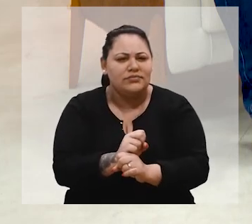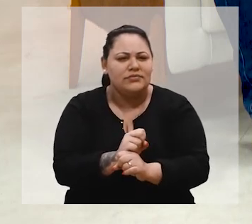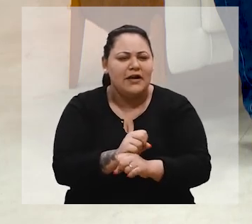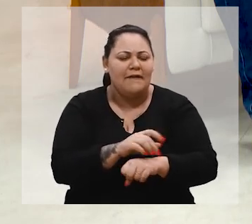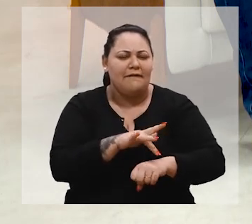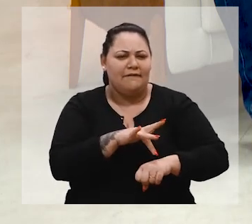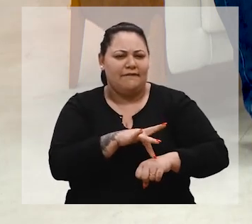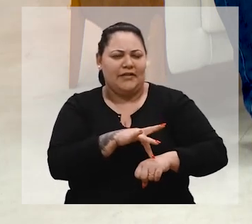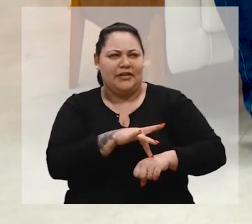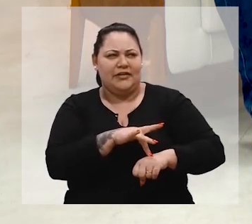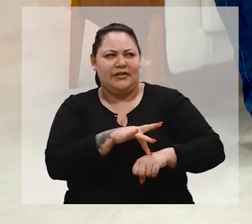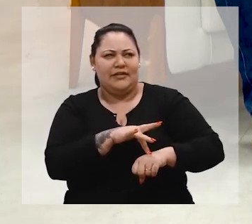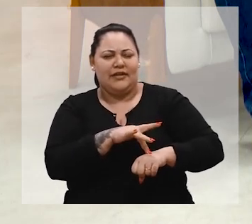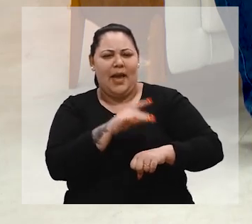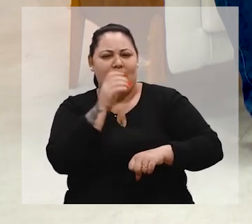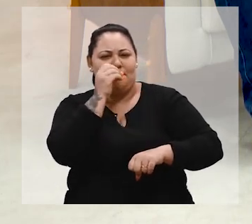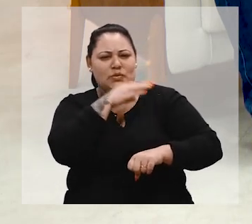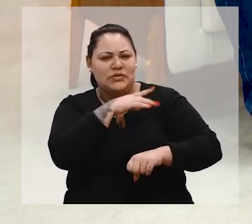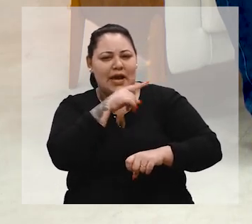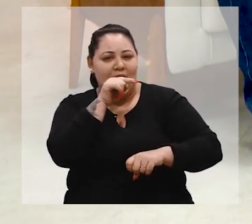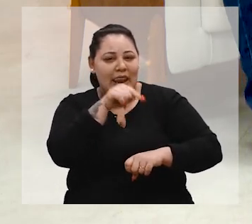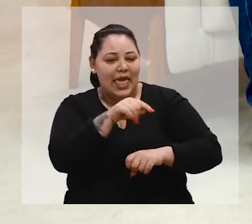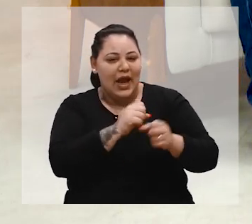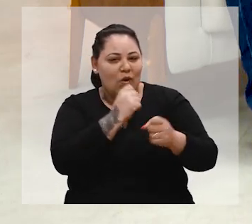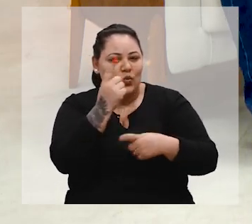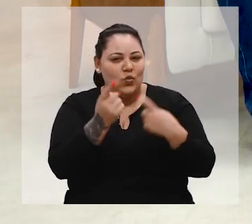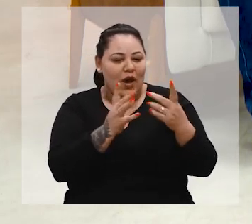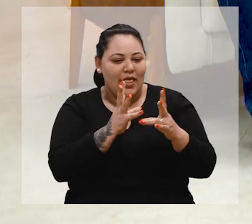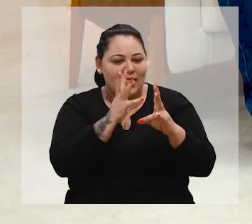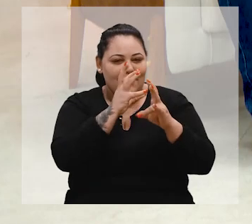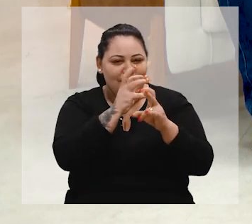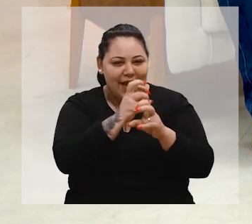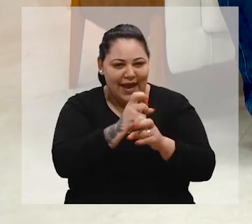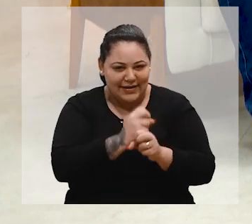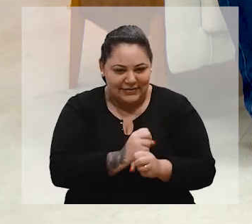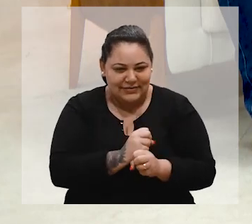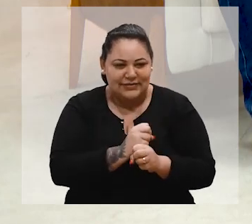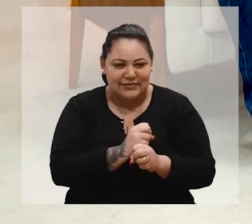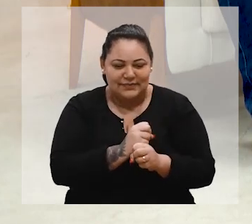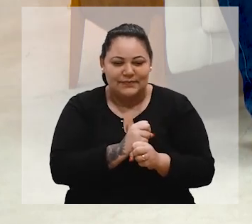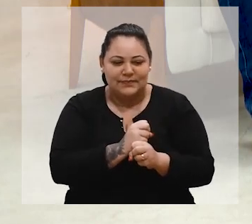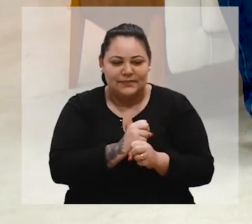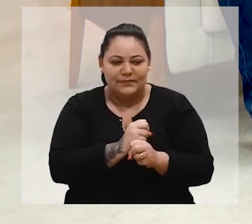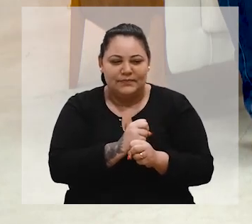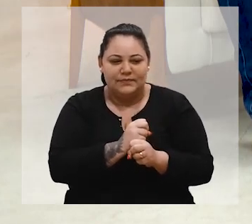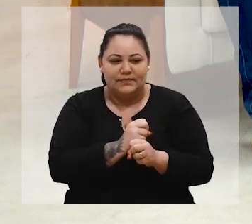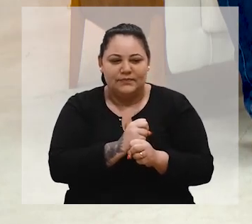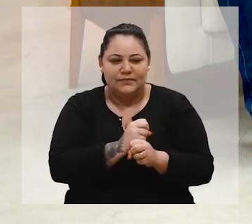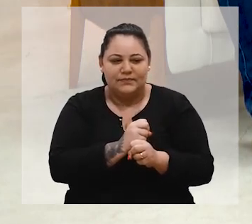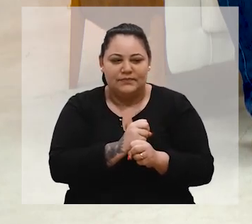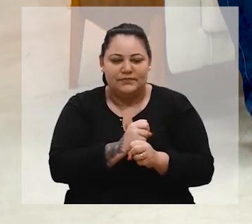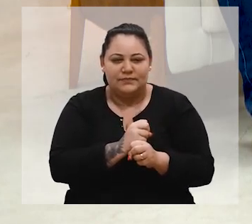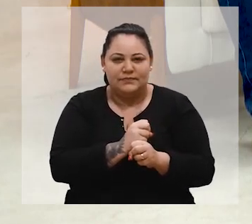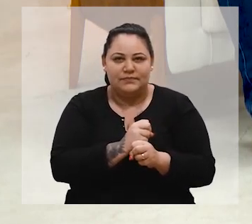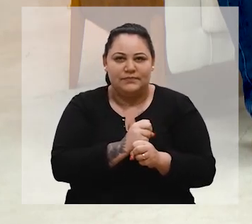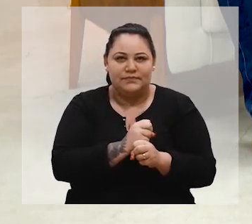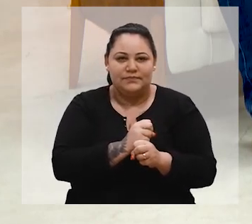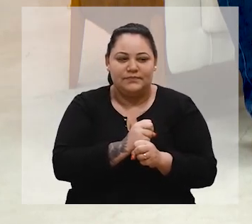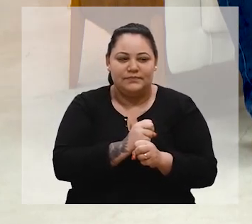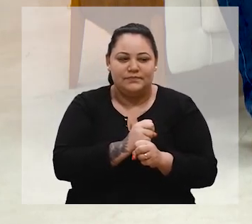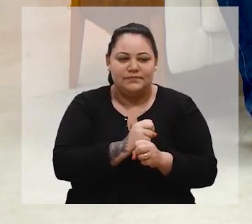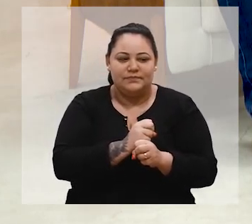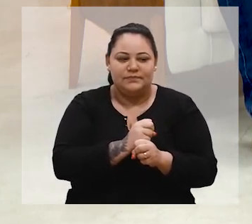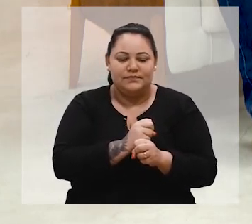comum abusar de animais. Aqui, na verdade, os animais fazem às vezes de criança. Exato, são os filhotes, né? E ali